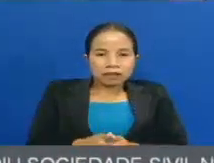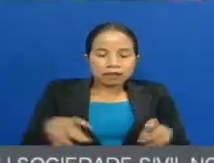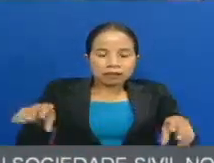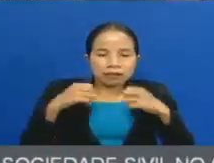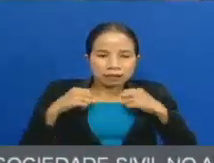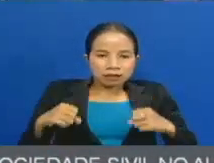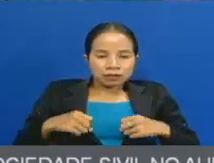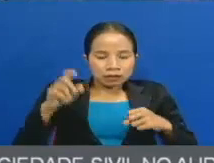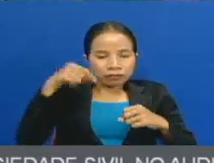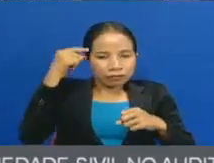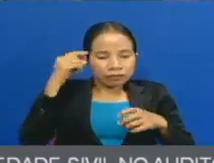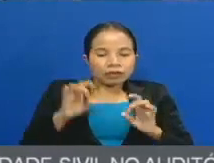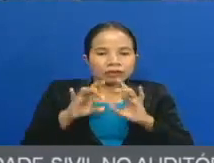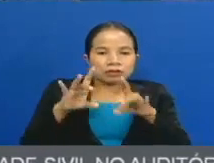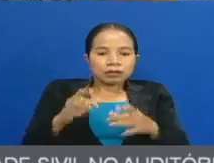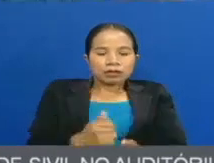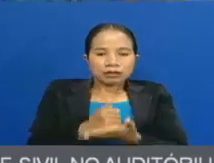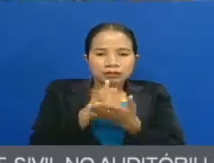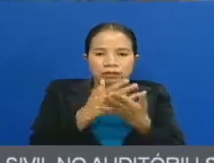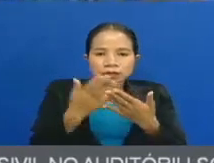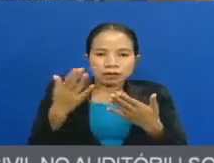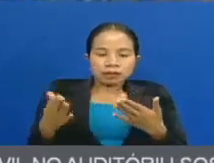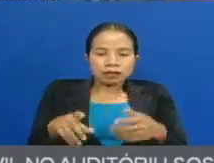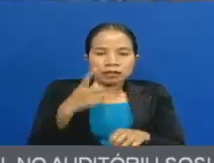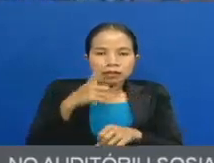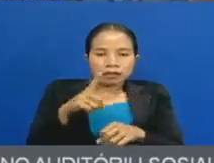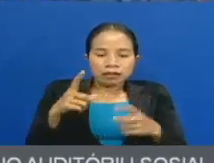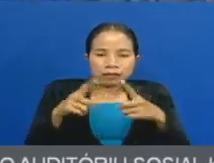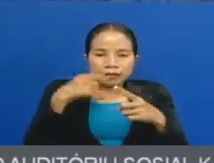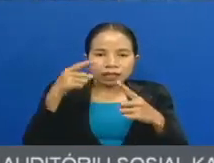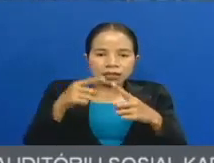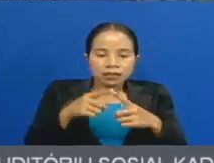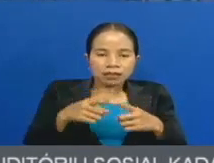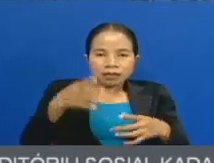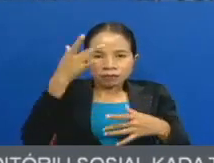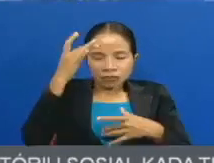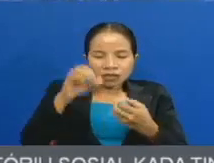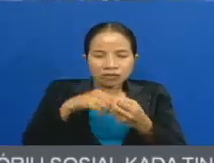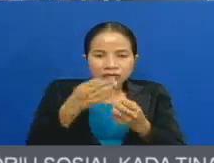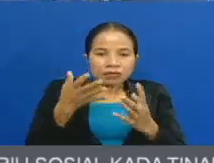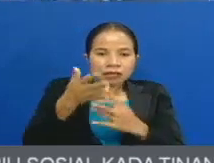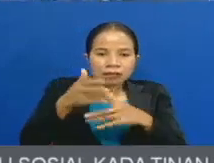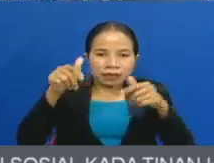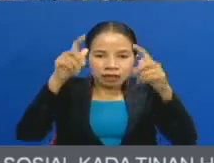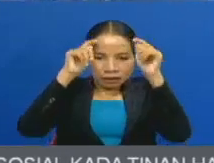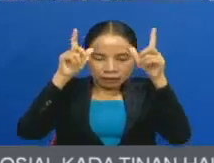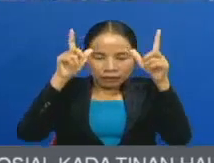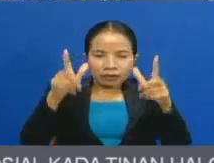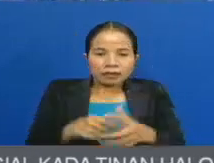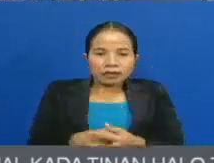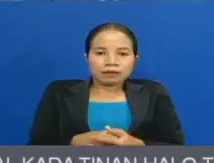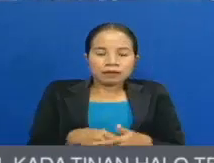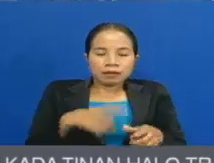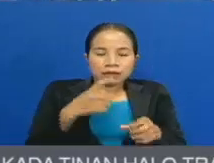saúde, governo australiano apoia o material laboratório para ingerir o vírus Covid-19 tama iha Timor-Leste.